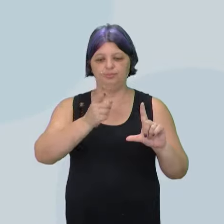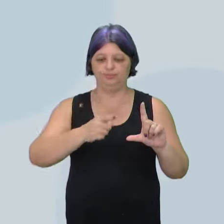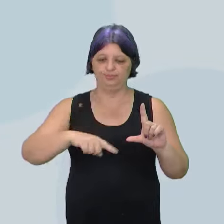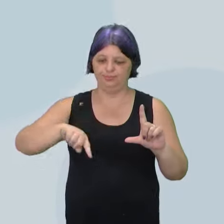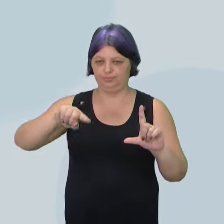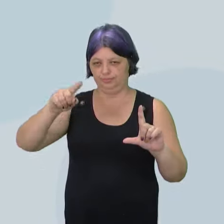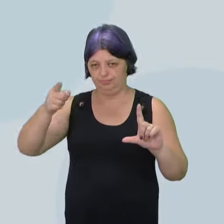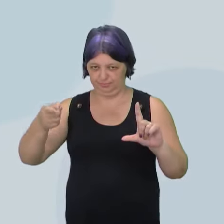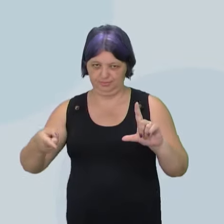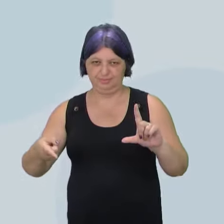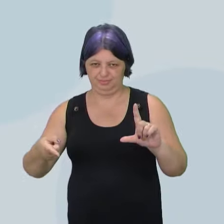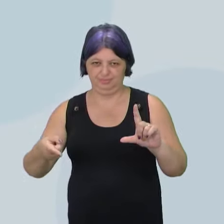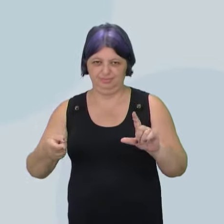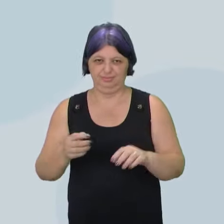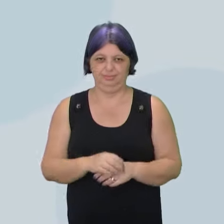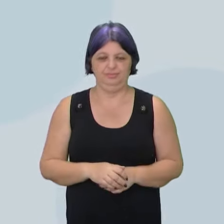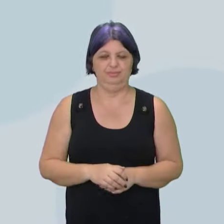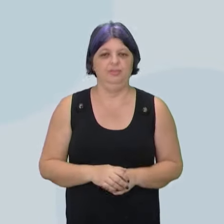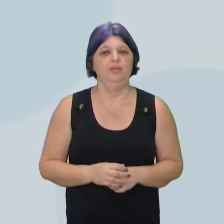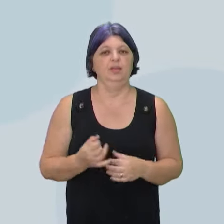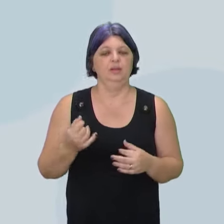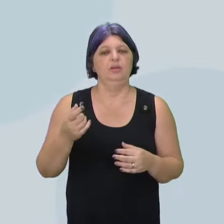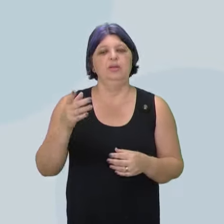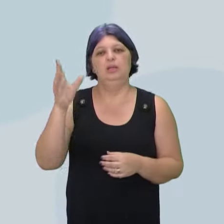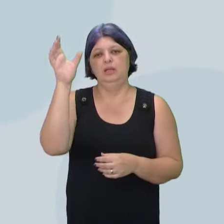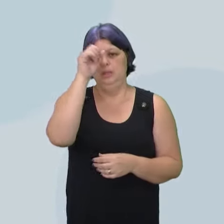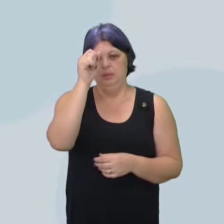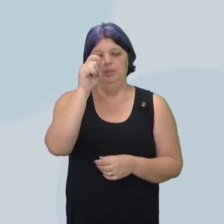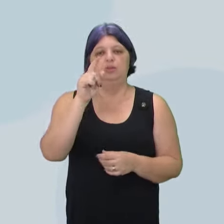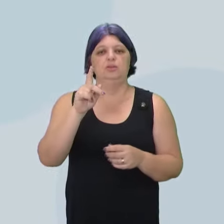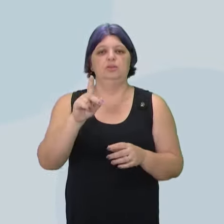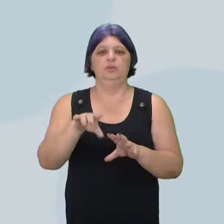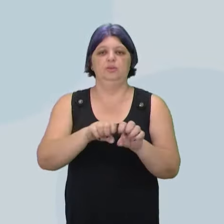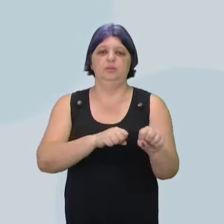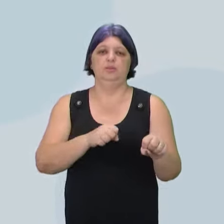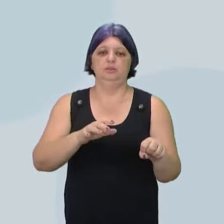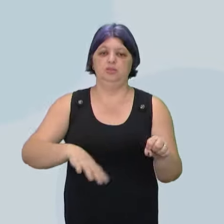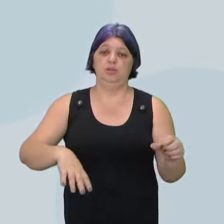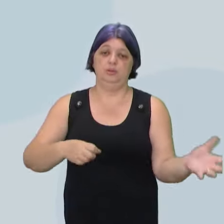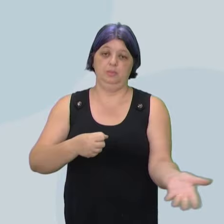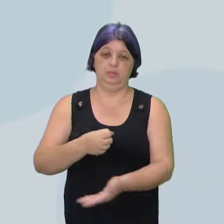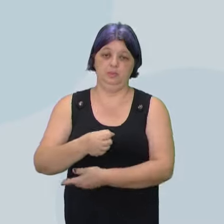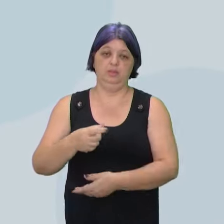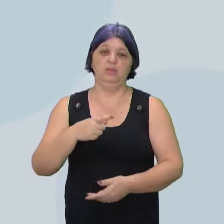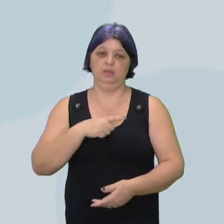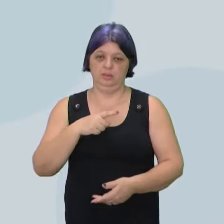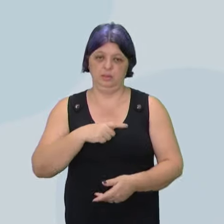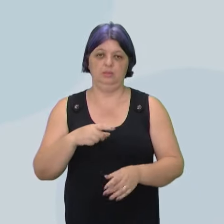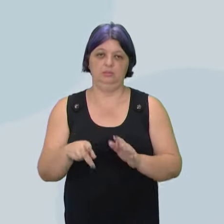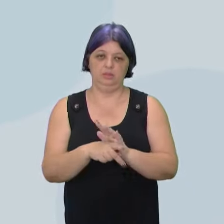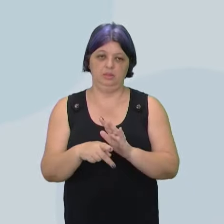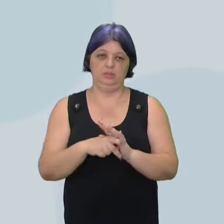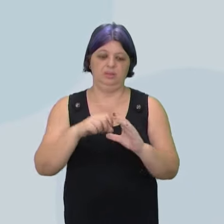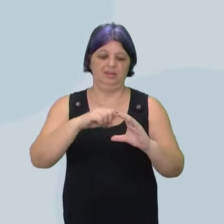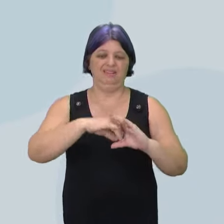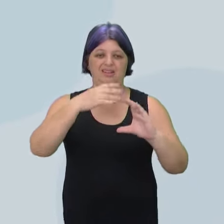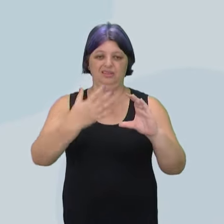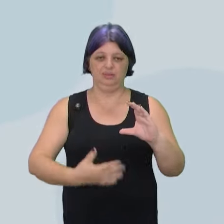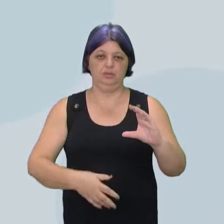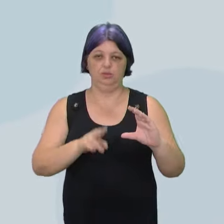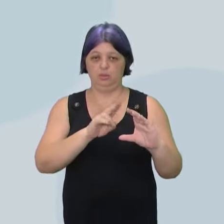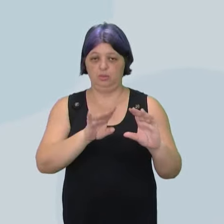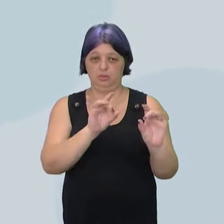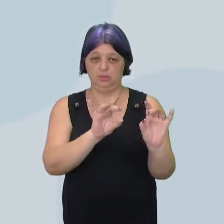né? E aí a gente já deve ter aprendido na formação geral básica que a onda, ela tem algumas características, uns nomes